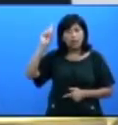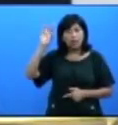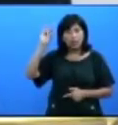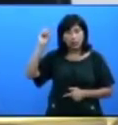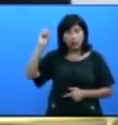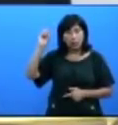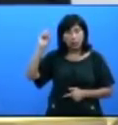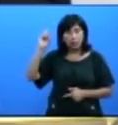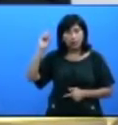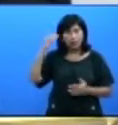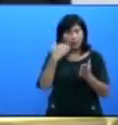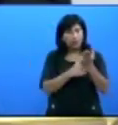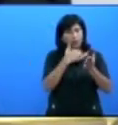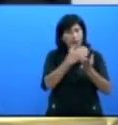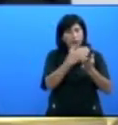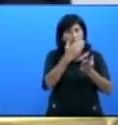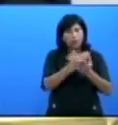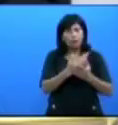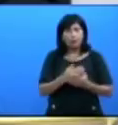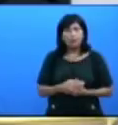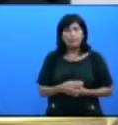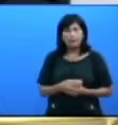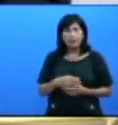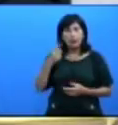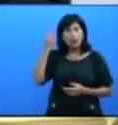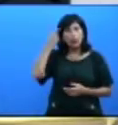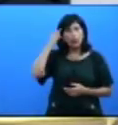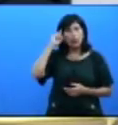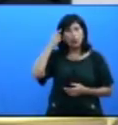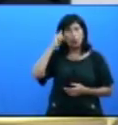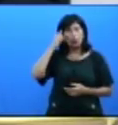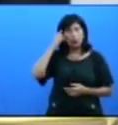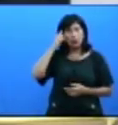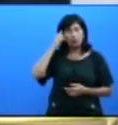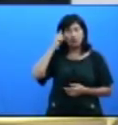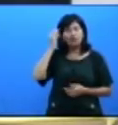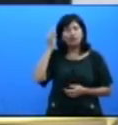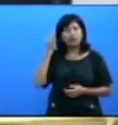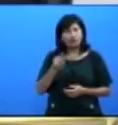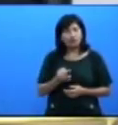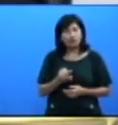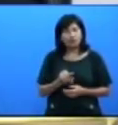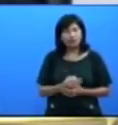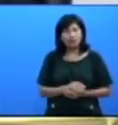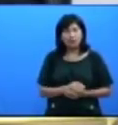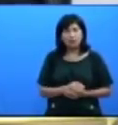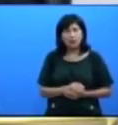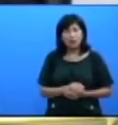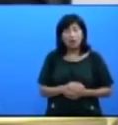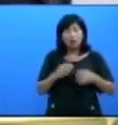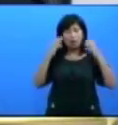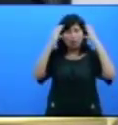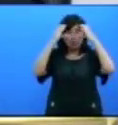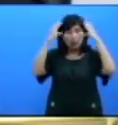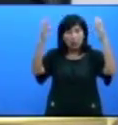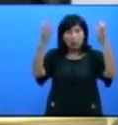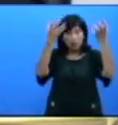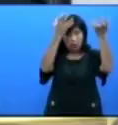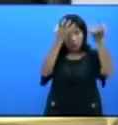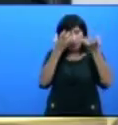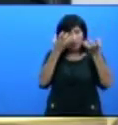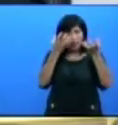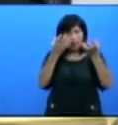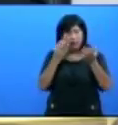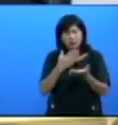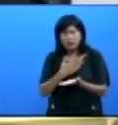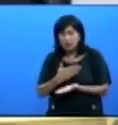município. Então, por questão de coerência, e eu não quero aqui, eu respeito